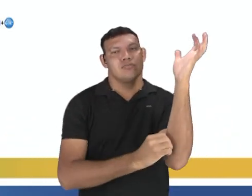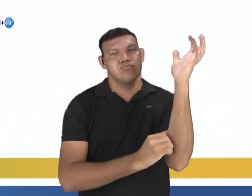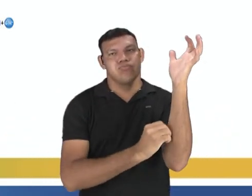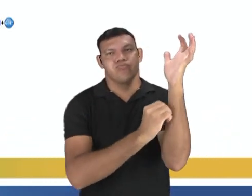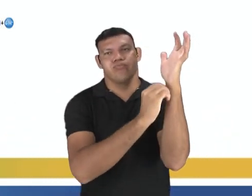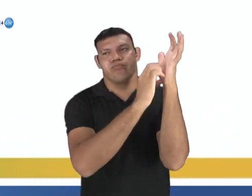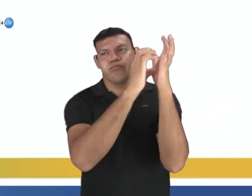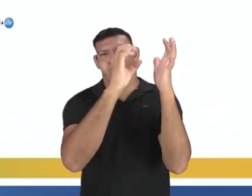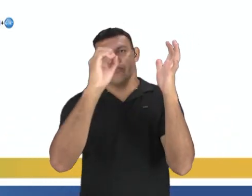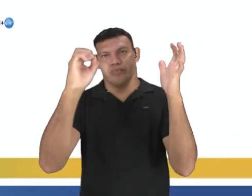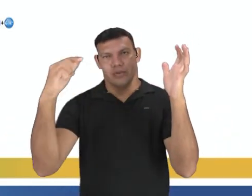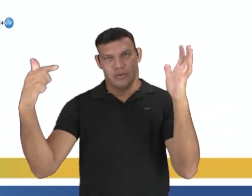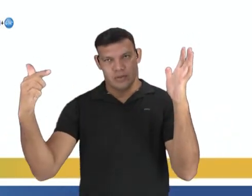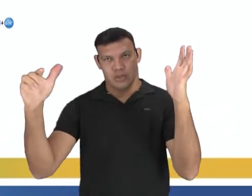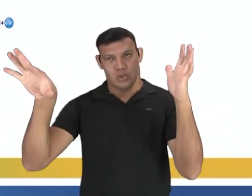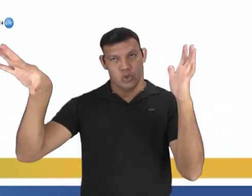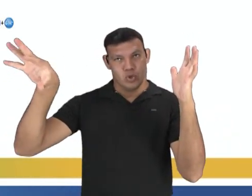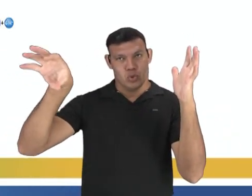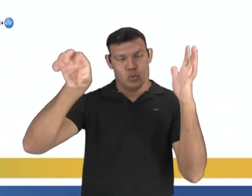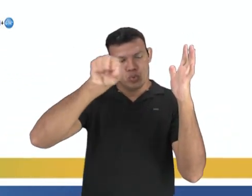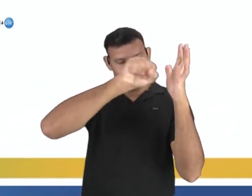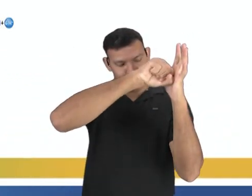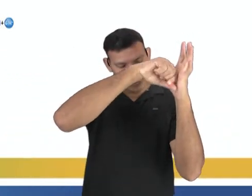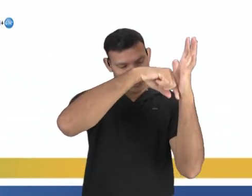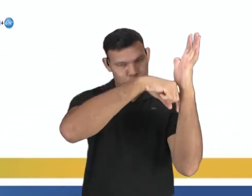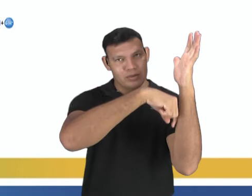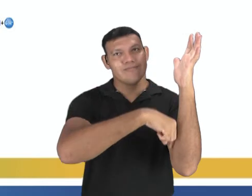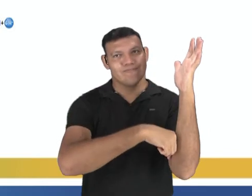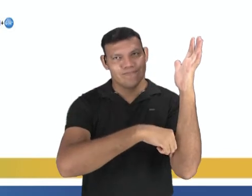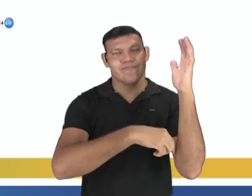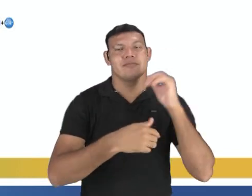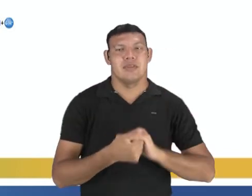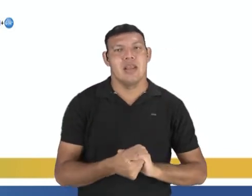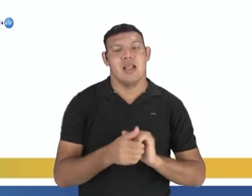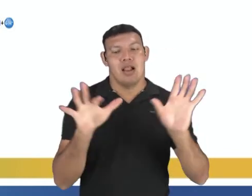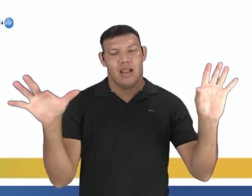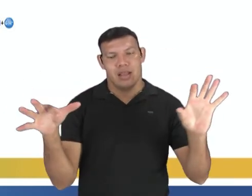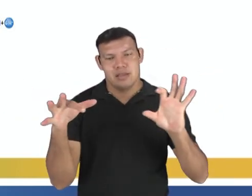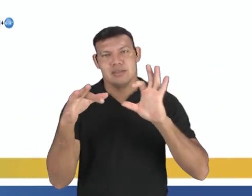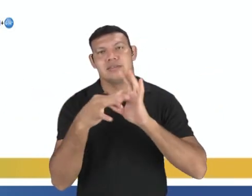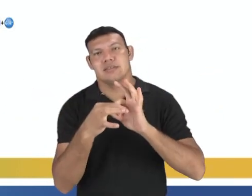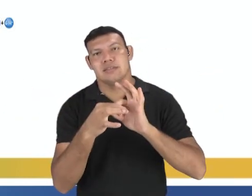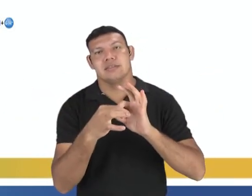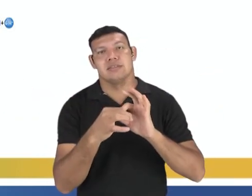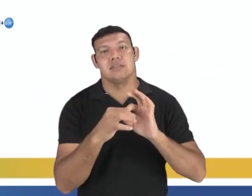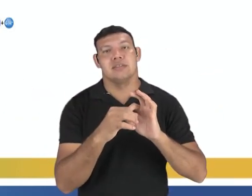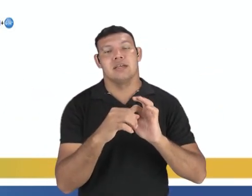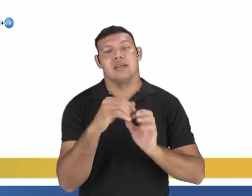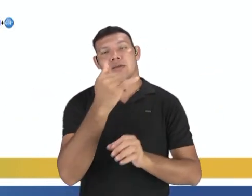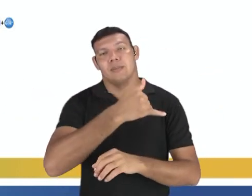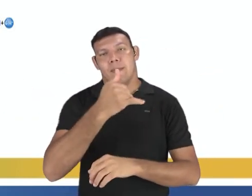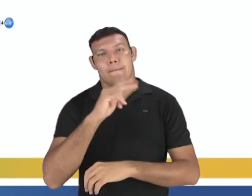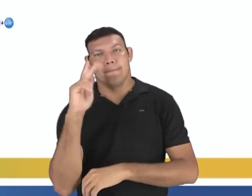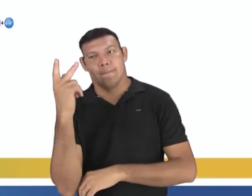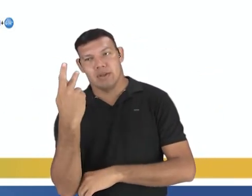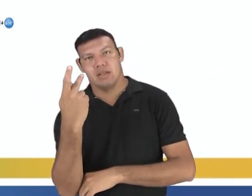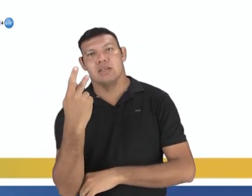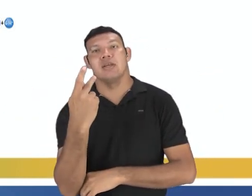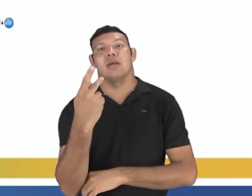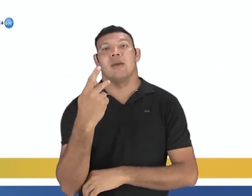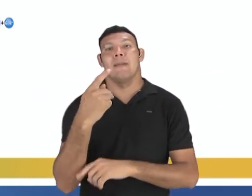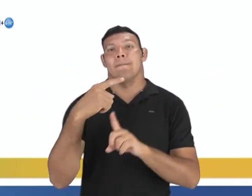carbônico, né? O NADP tem sequestrado o hidrogênio e é nessa fase que ocorre a junção do hidrogênio com o gás